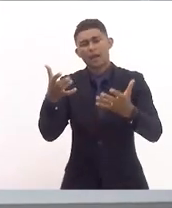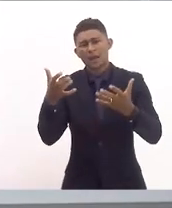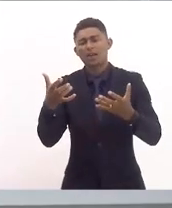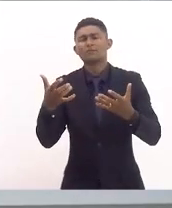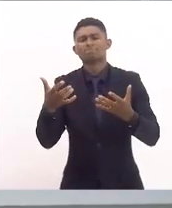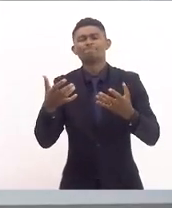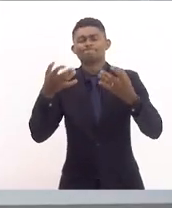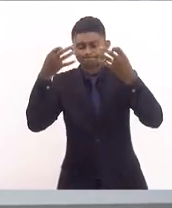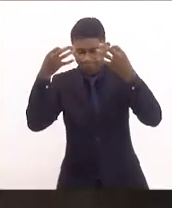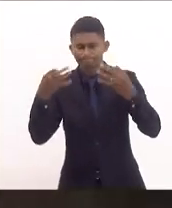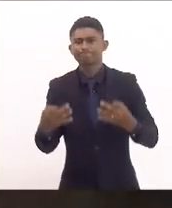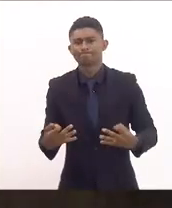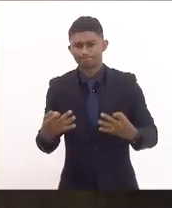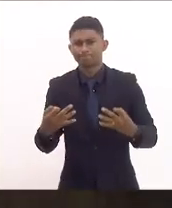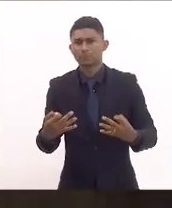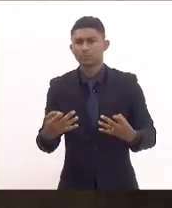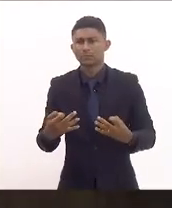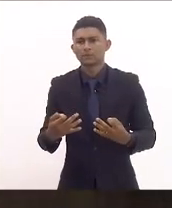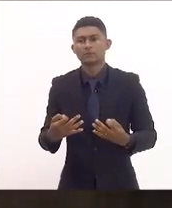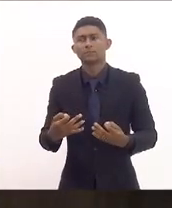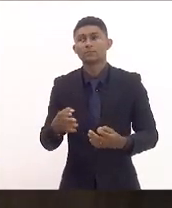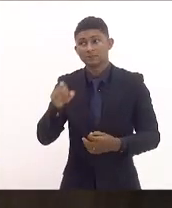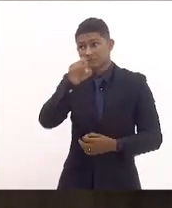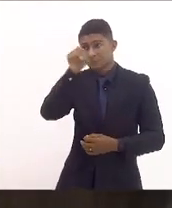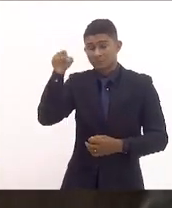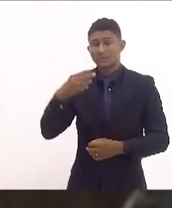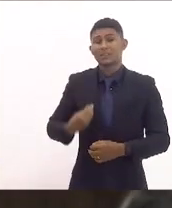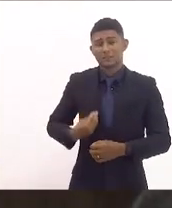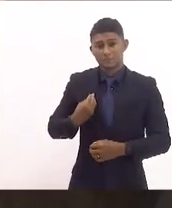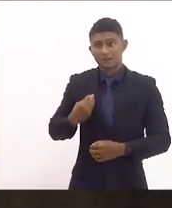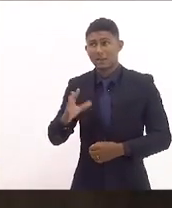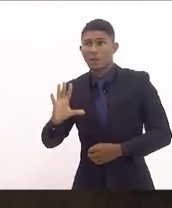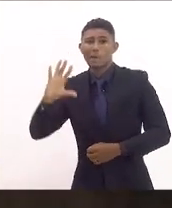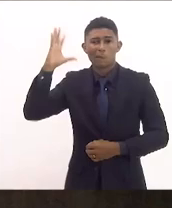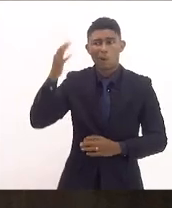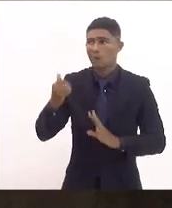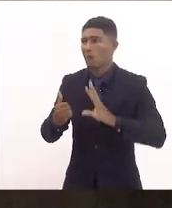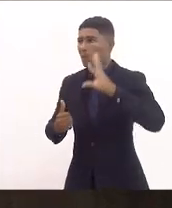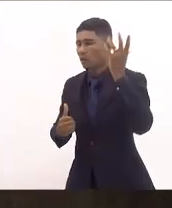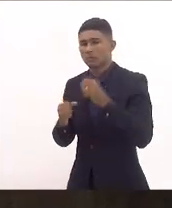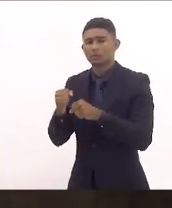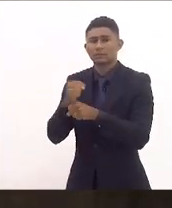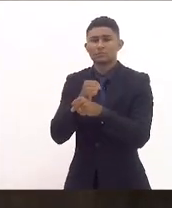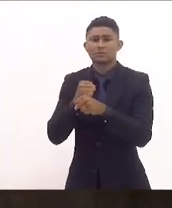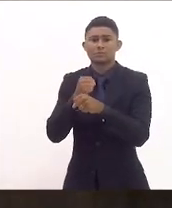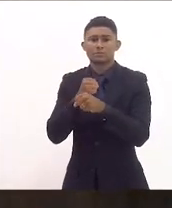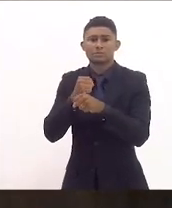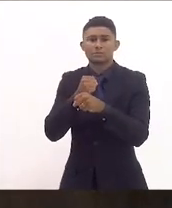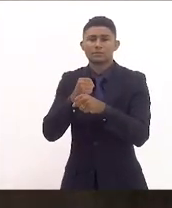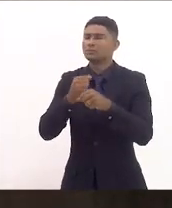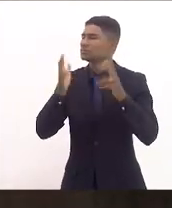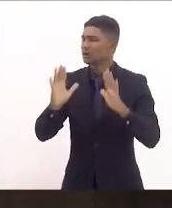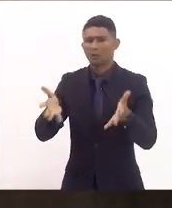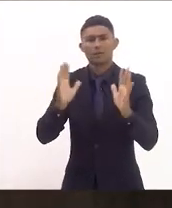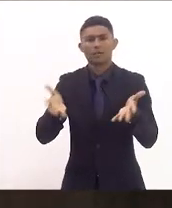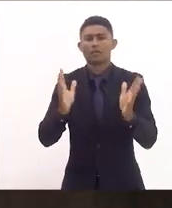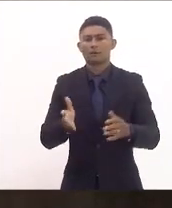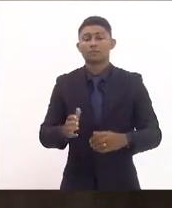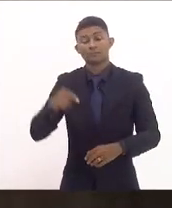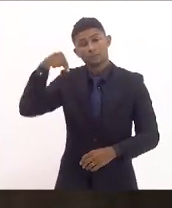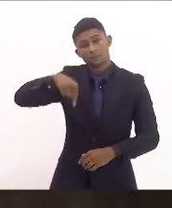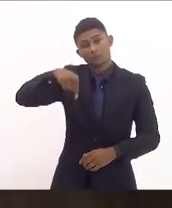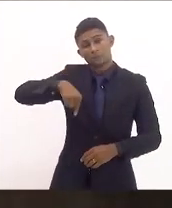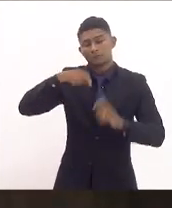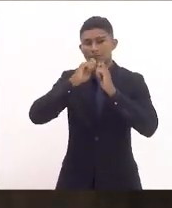né a uma uma uma coisa que acontece com eles há anos e na verdade a gente tem toda a condição através